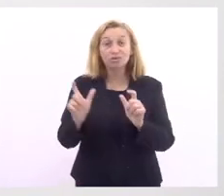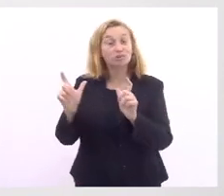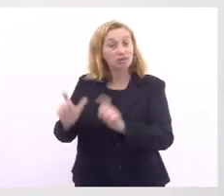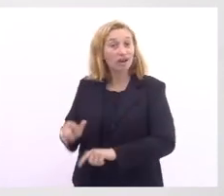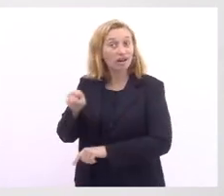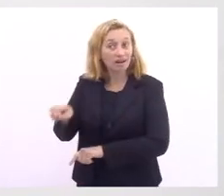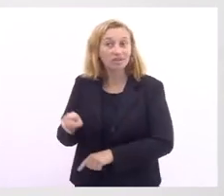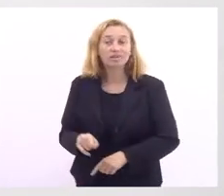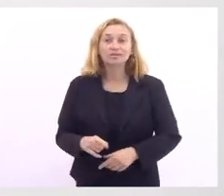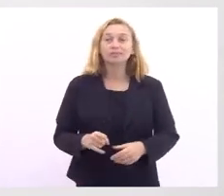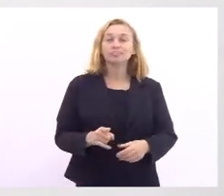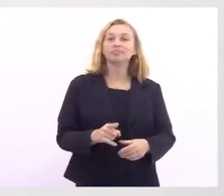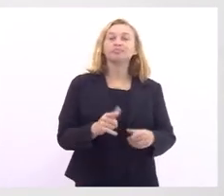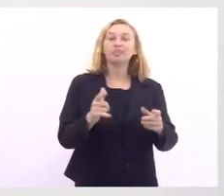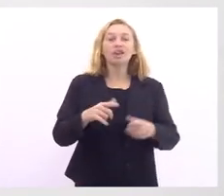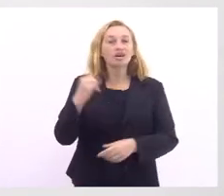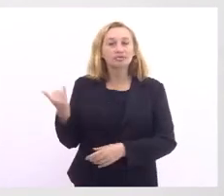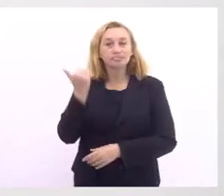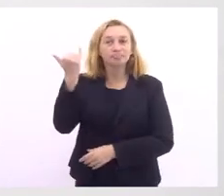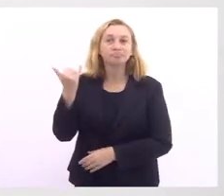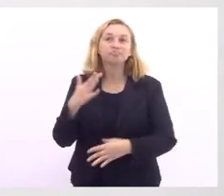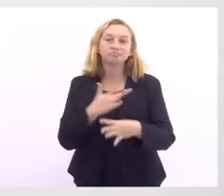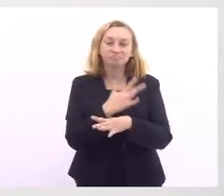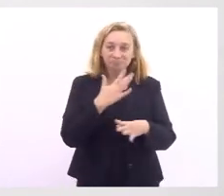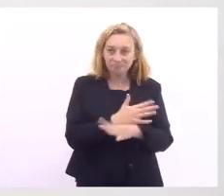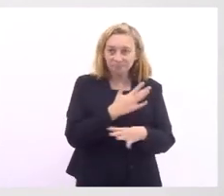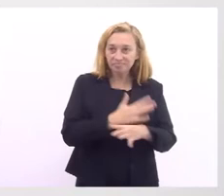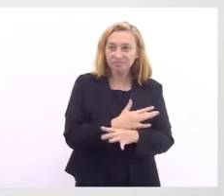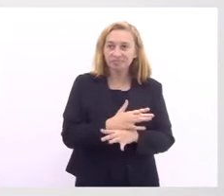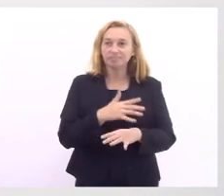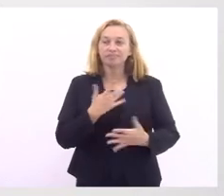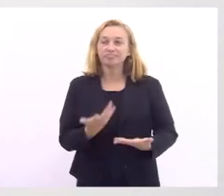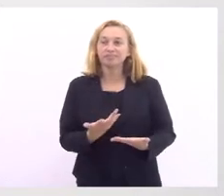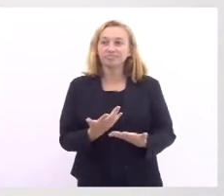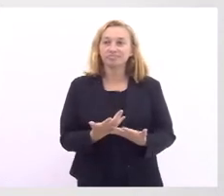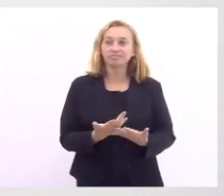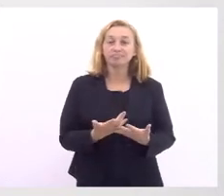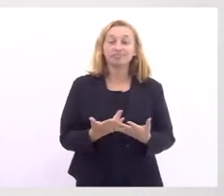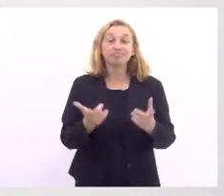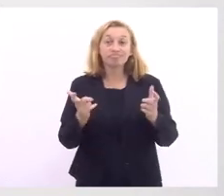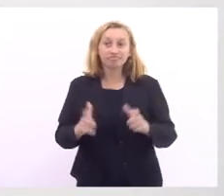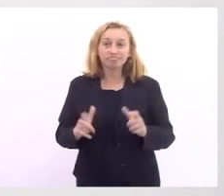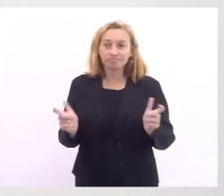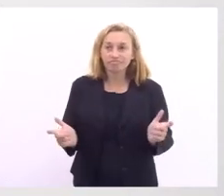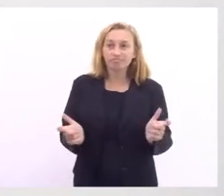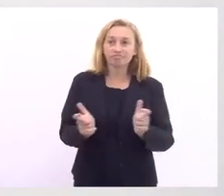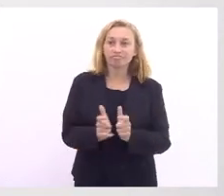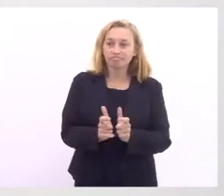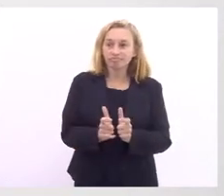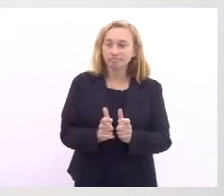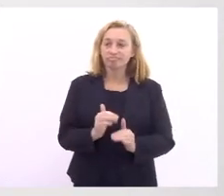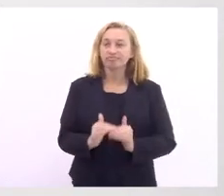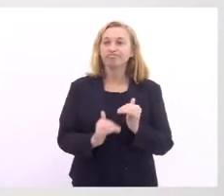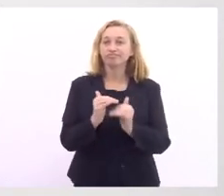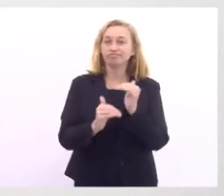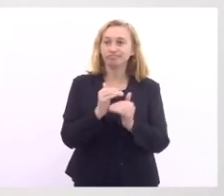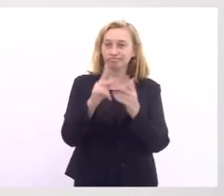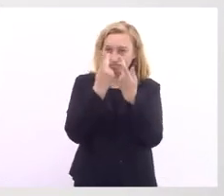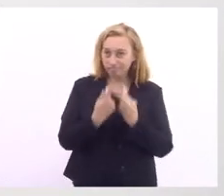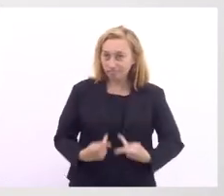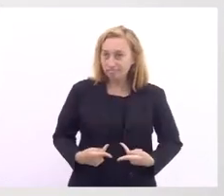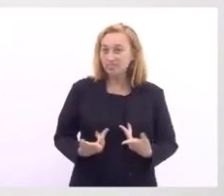é uma região super importante para a cidade e para o dorsalmente o som com os melhores índices de desenvolvimento humano